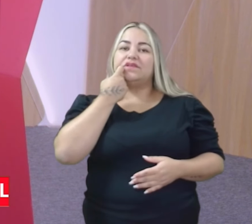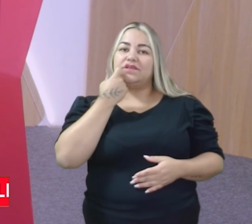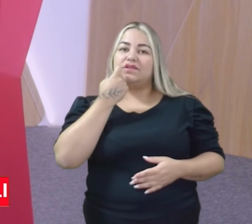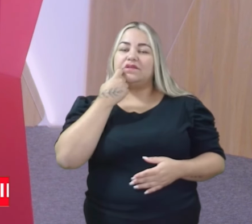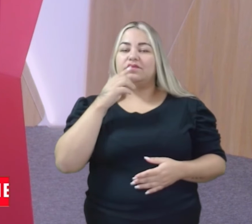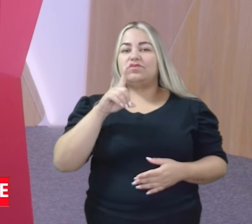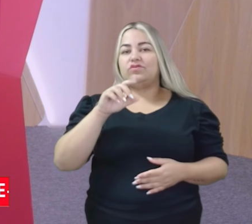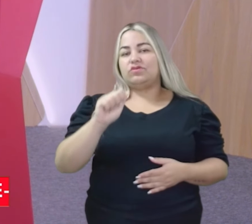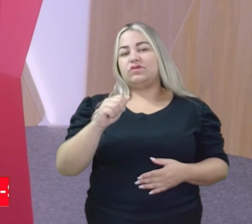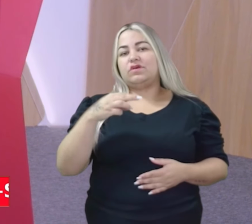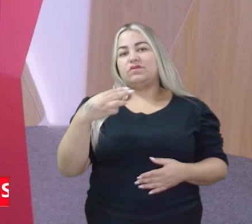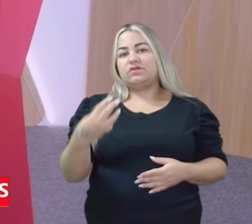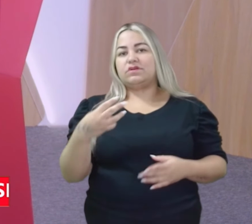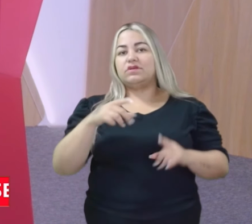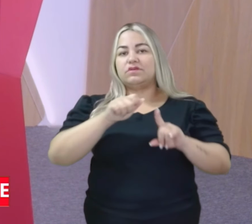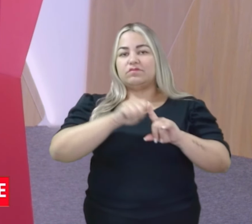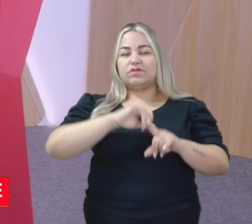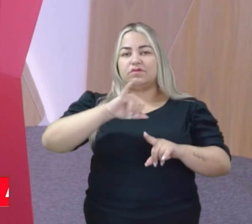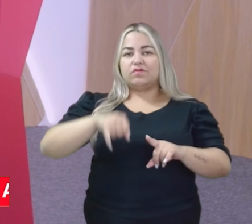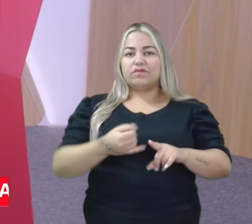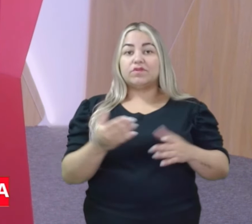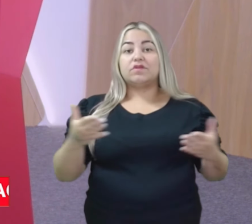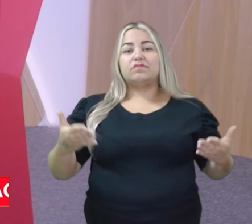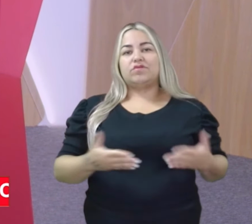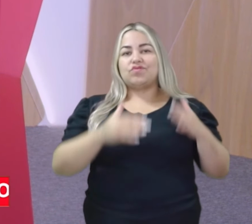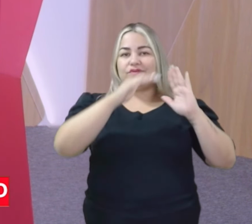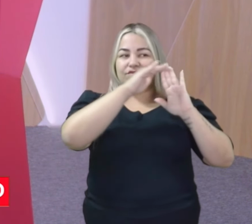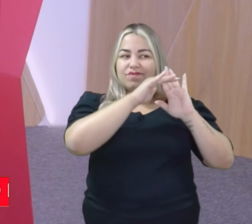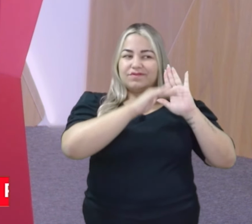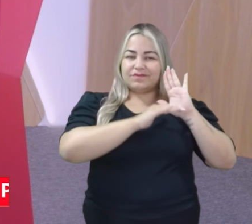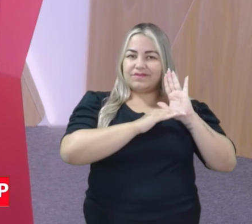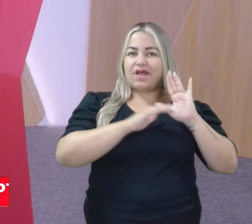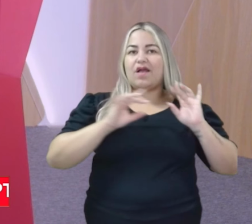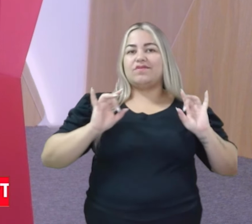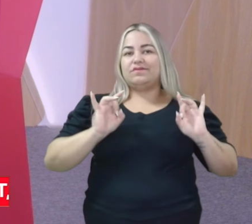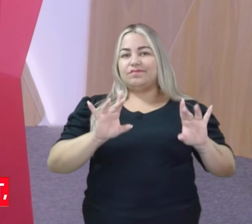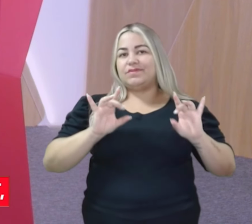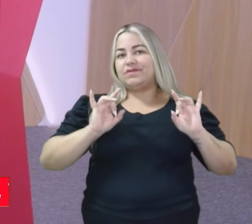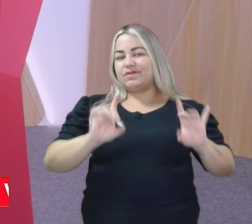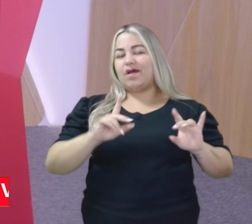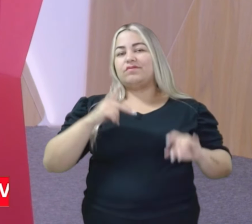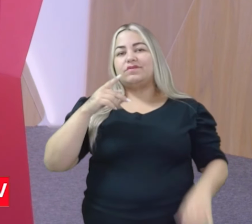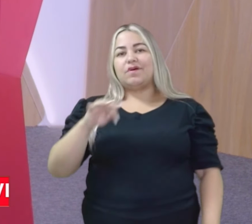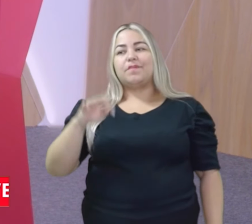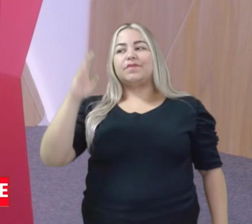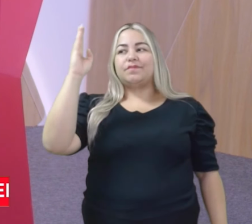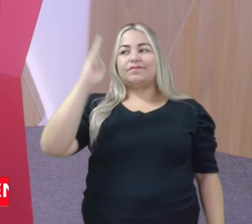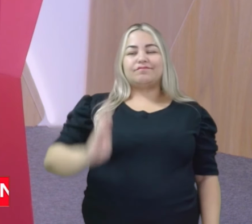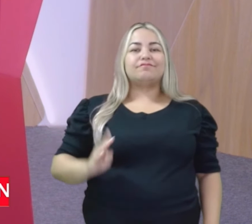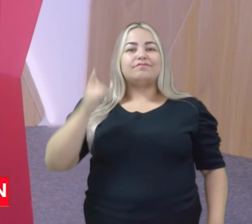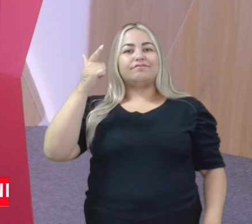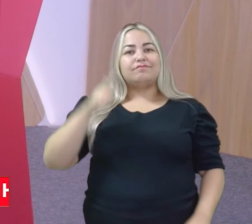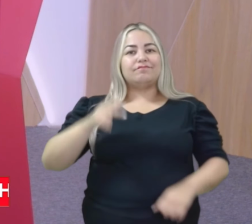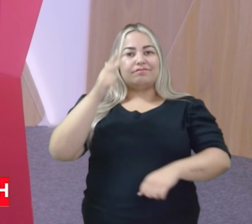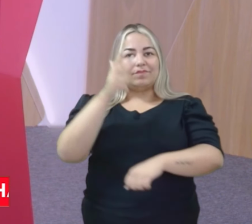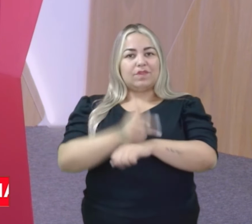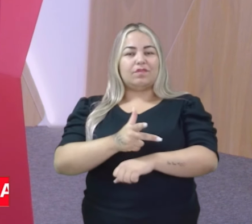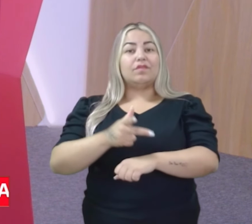Hoje é sexta-feira, dia 3 de janeiro, e você vai ver nessa edição especial do Jornal PT Brasil